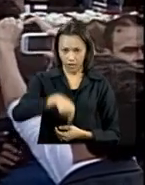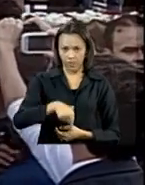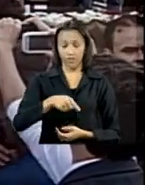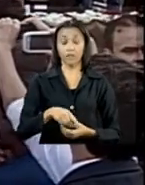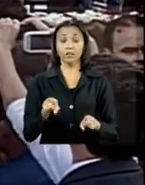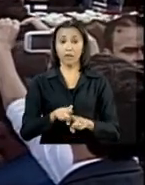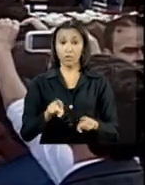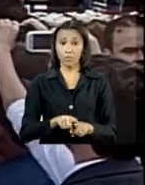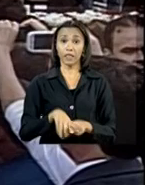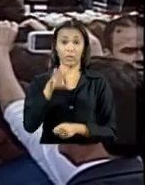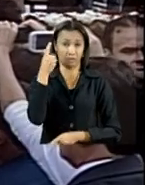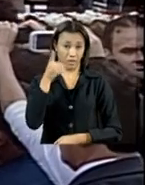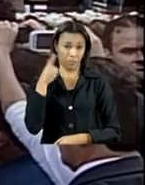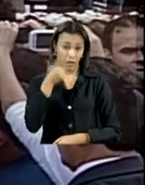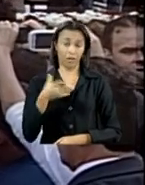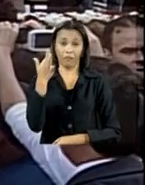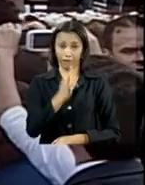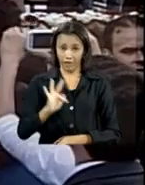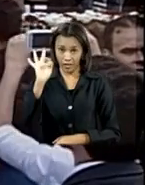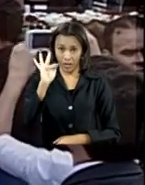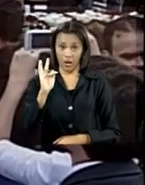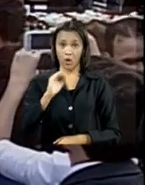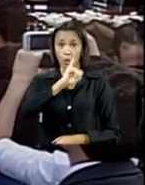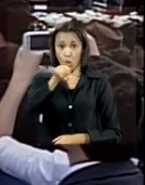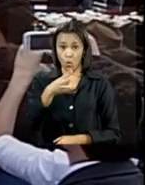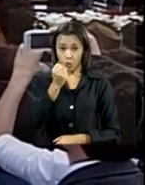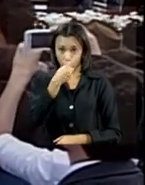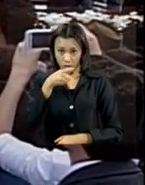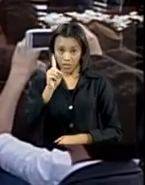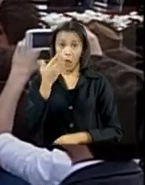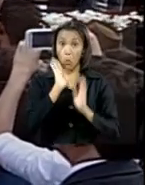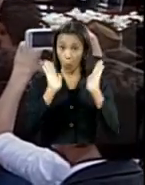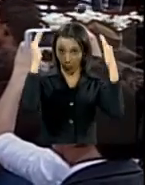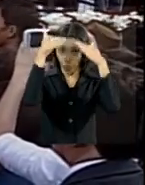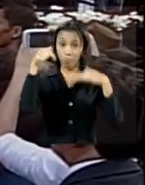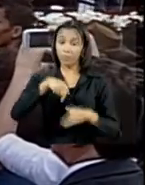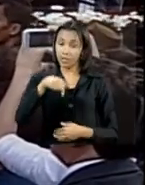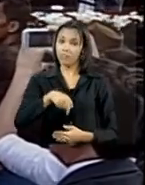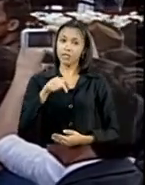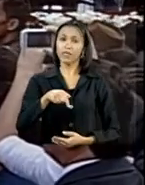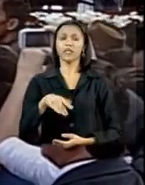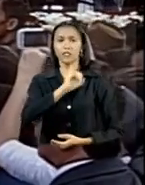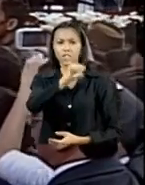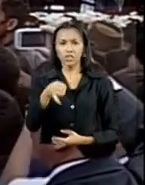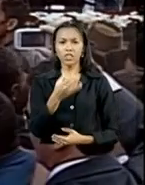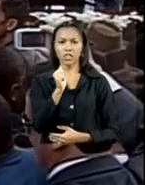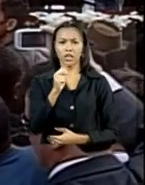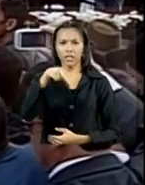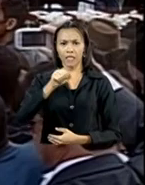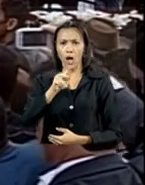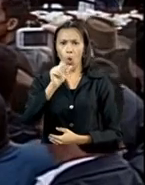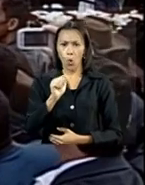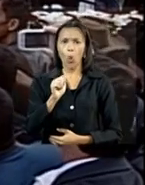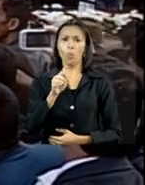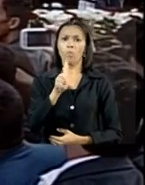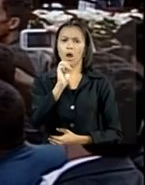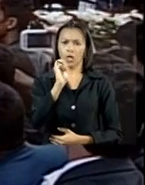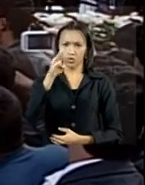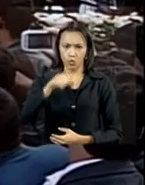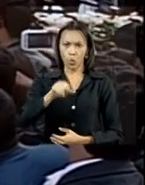deputado federal Zé Silva o Bispo Diocesano de Janaúba Dom José